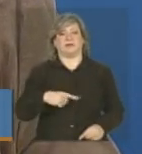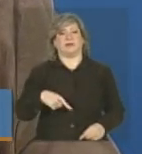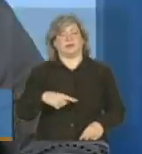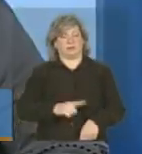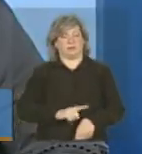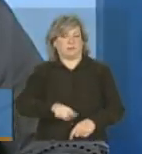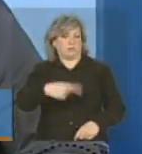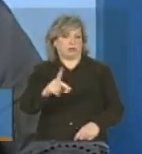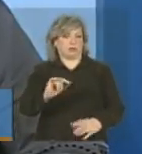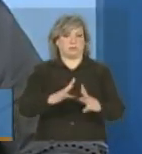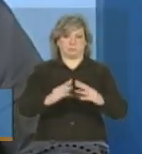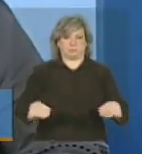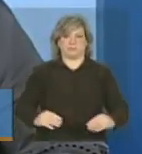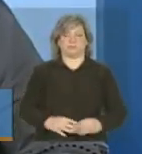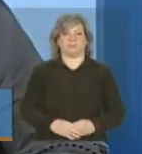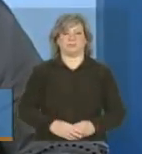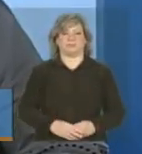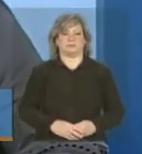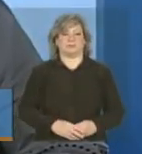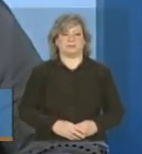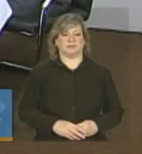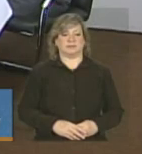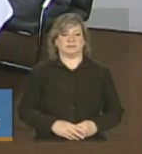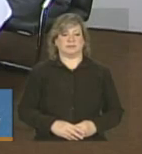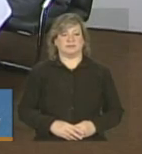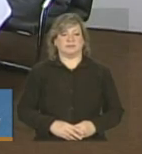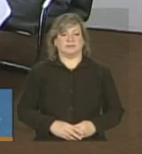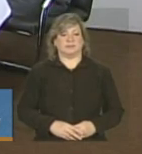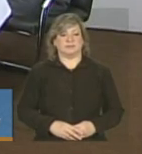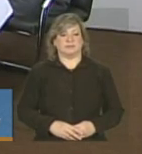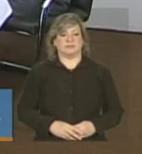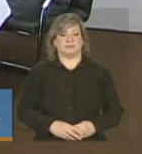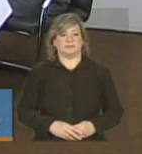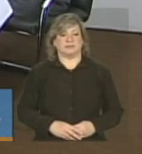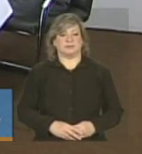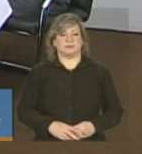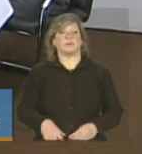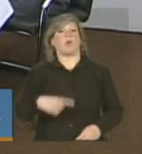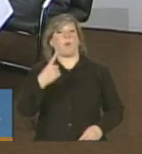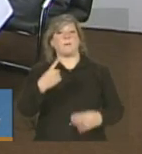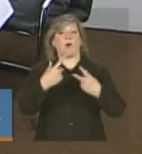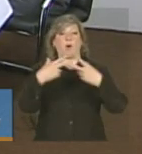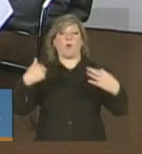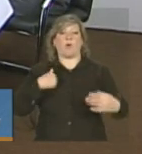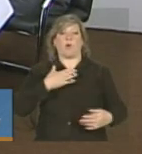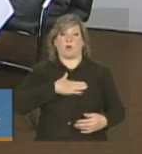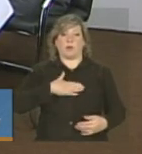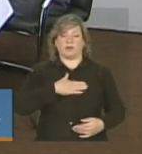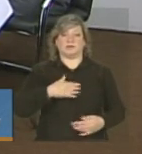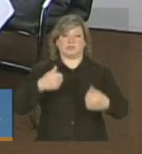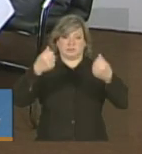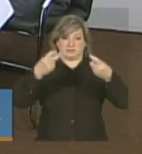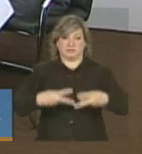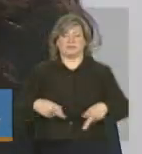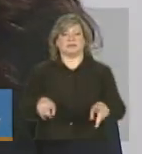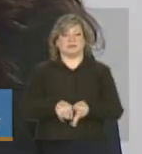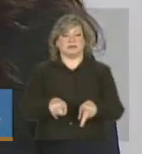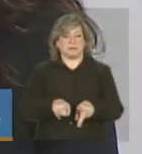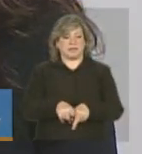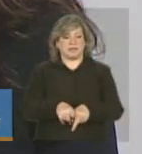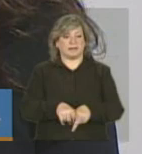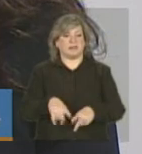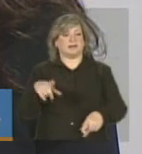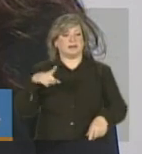estará regularizada. Quer complementar alguma coisa, Cristina? Sim, uma coisa que eu gostaria de complementar, que também tem